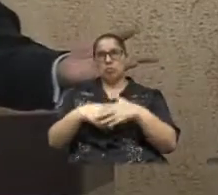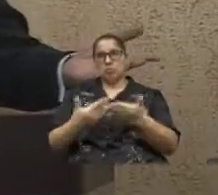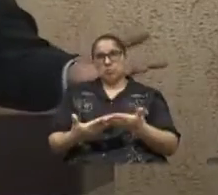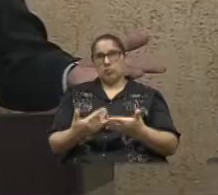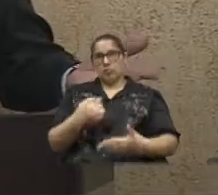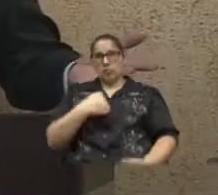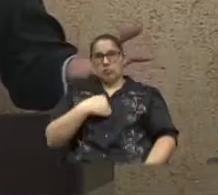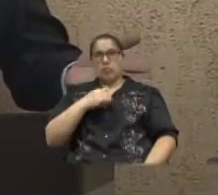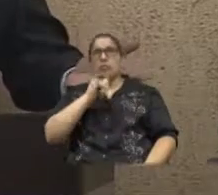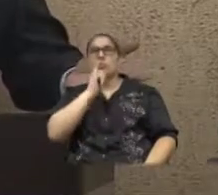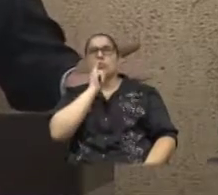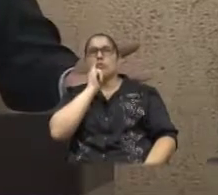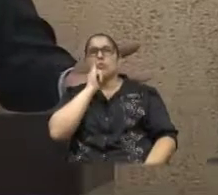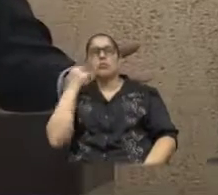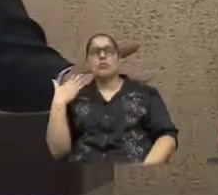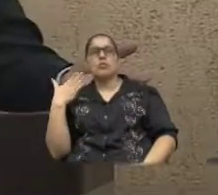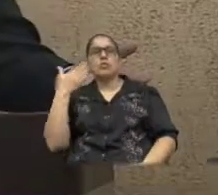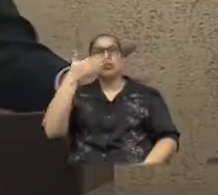fui em exposição